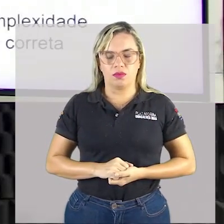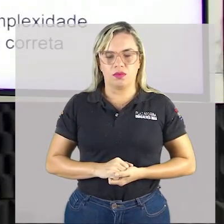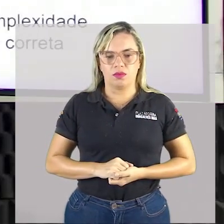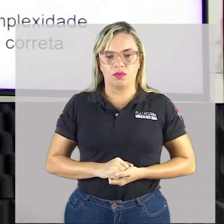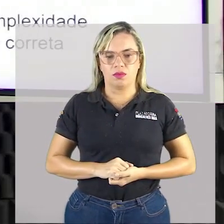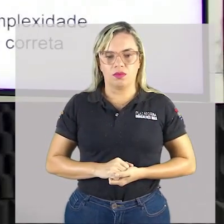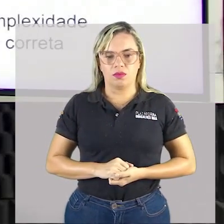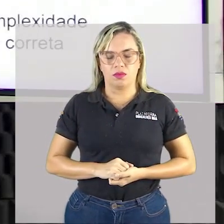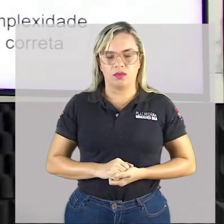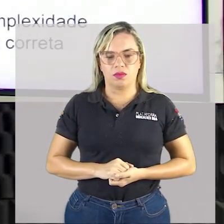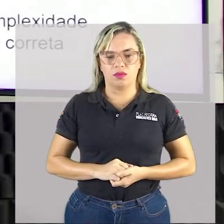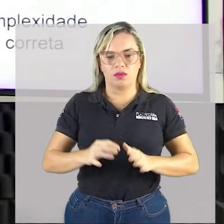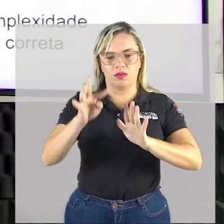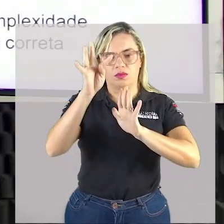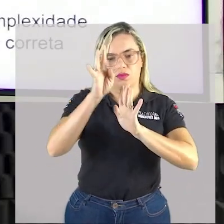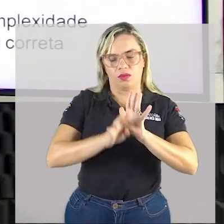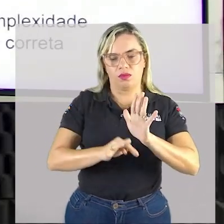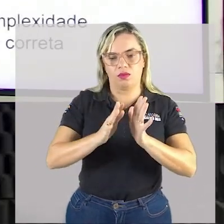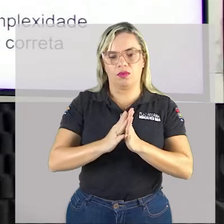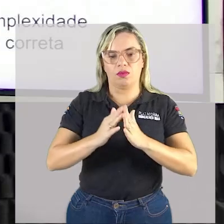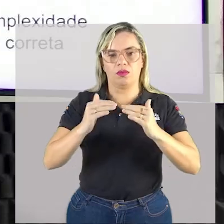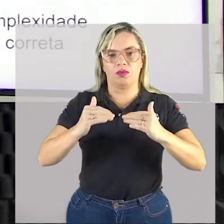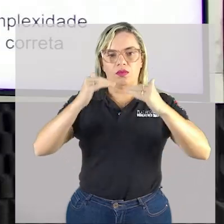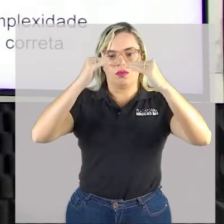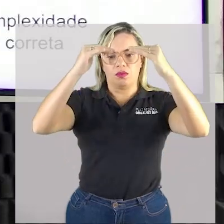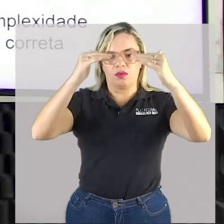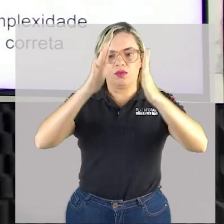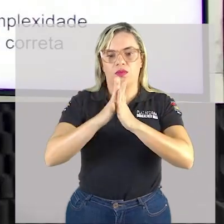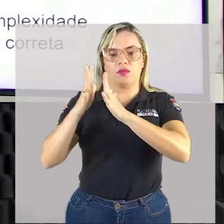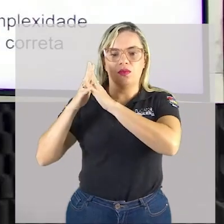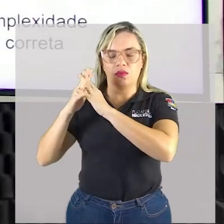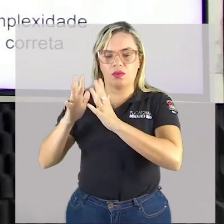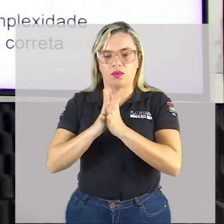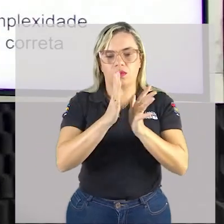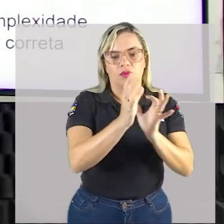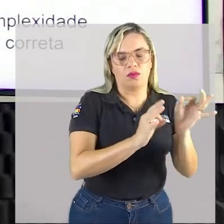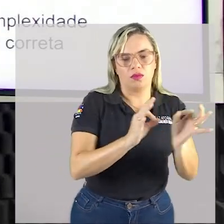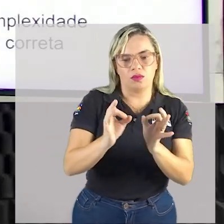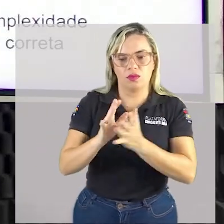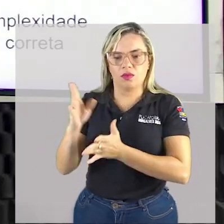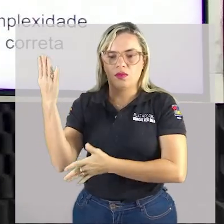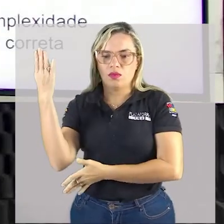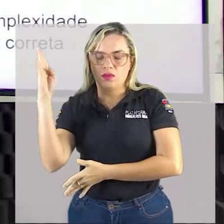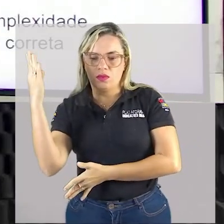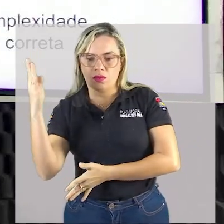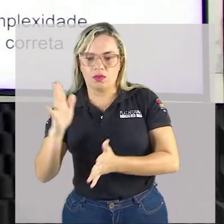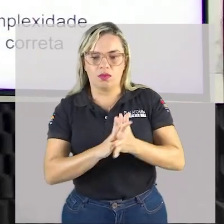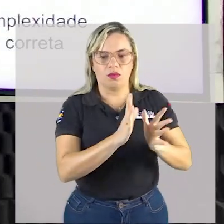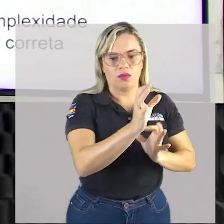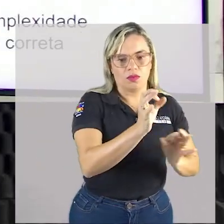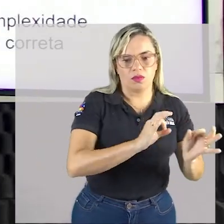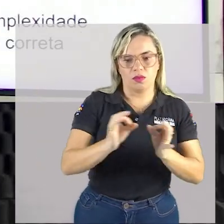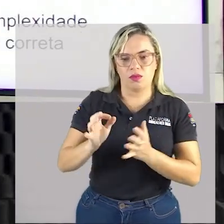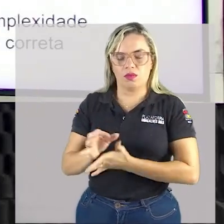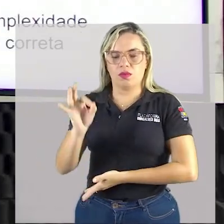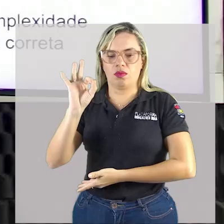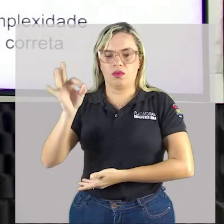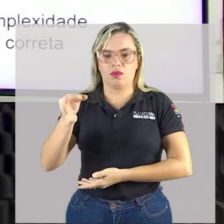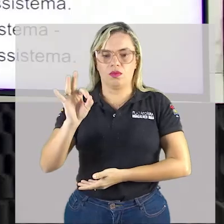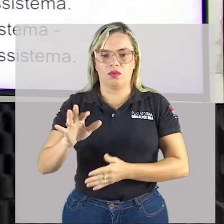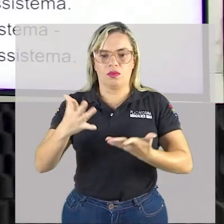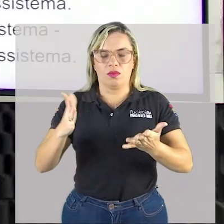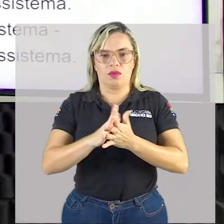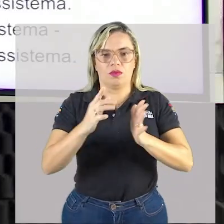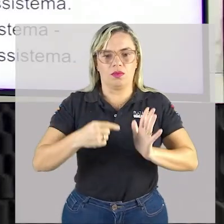Então, o texto faz referência à hierarquia de complexidade da organização biológica, cuja sequência correta é